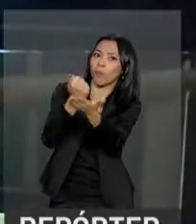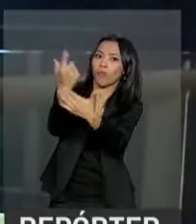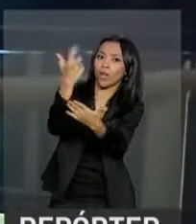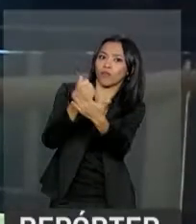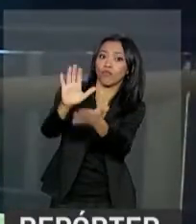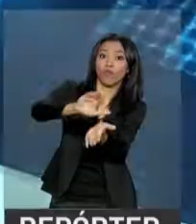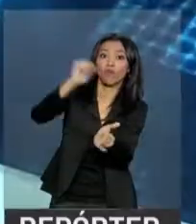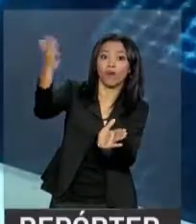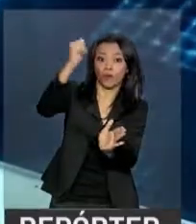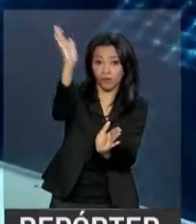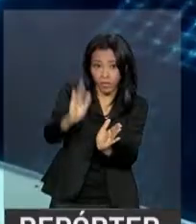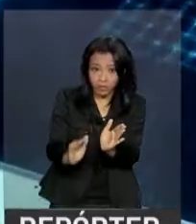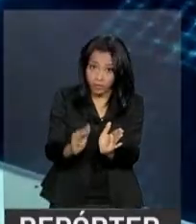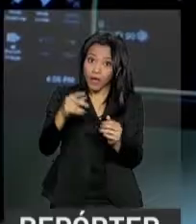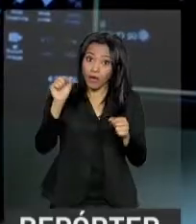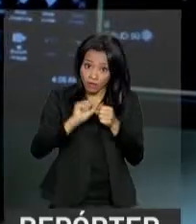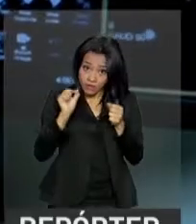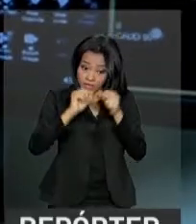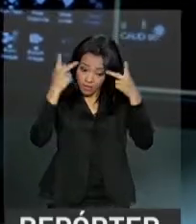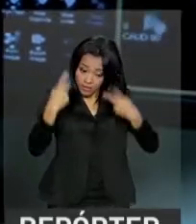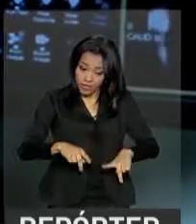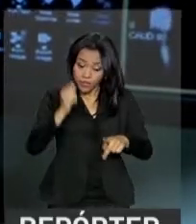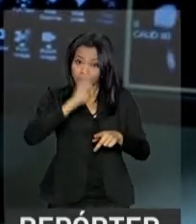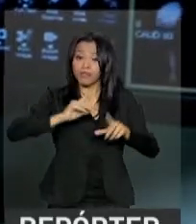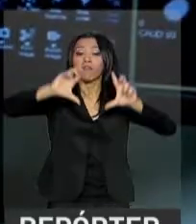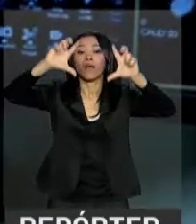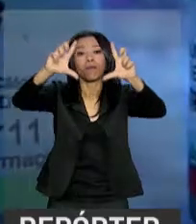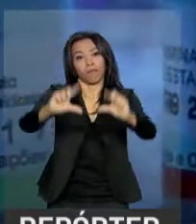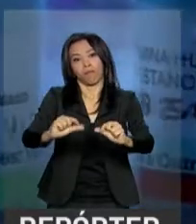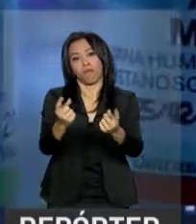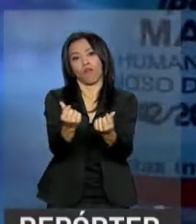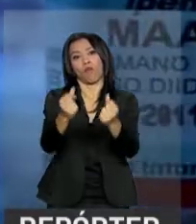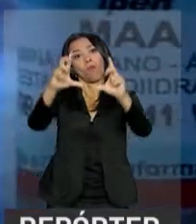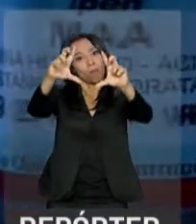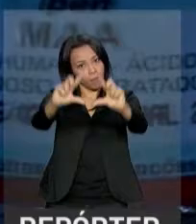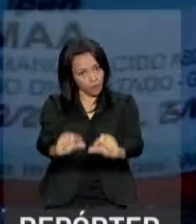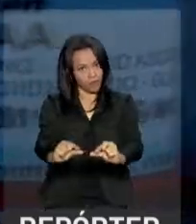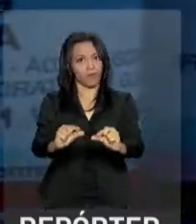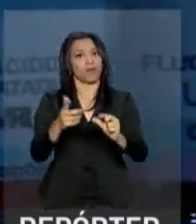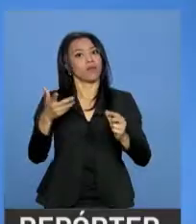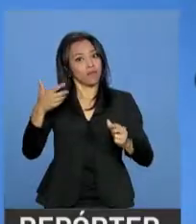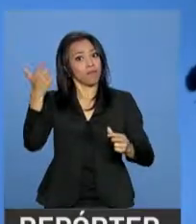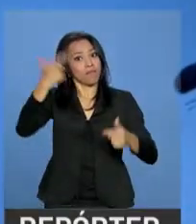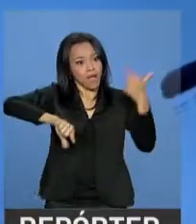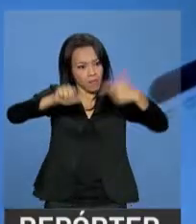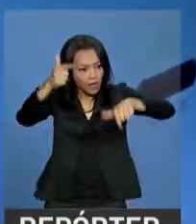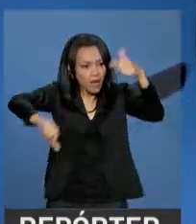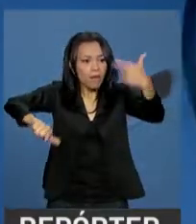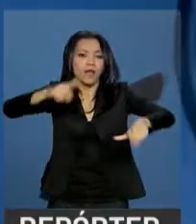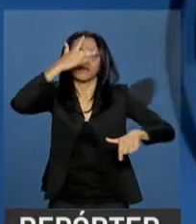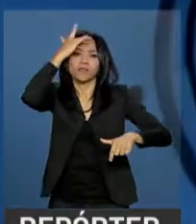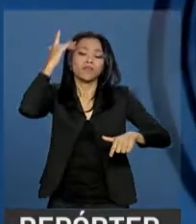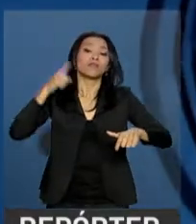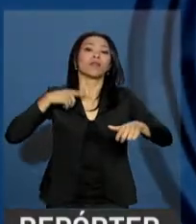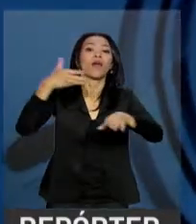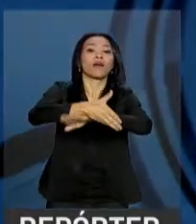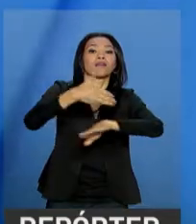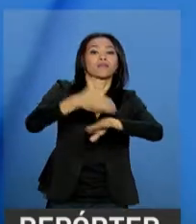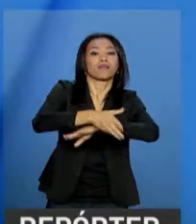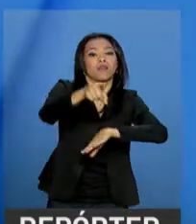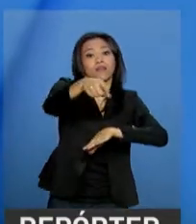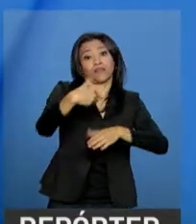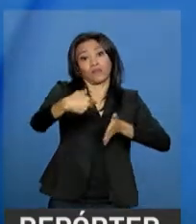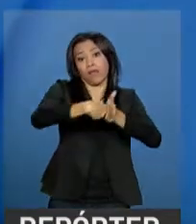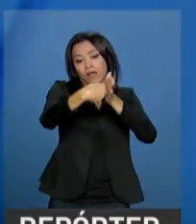fabricação do insumo em território nacional vai baratear o produto e permitir que mais pessoas tenham acesso à medicina nuclear no